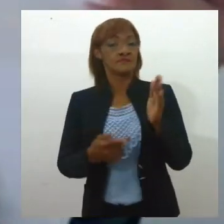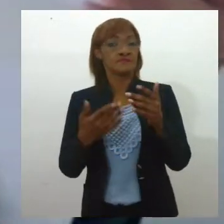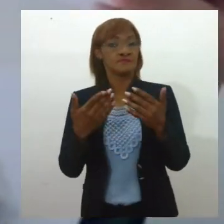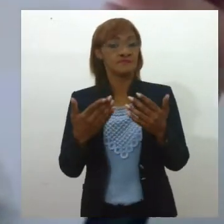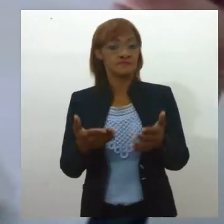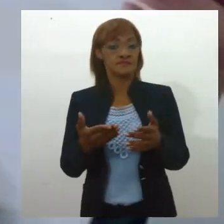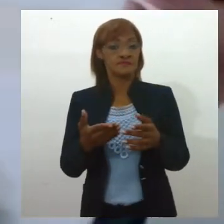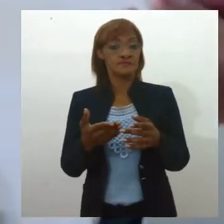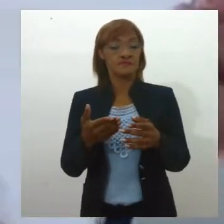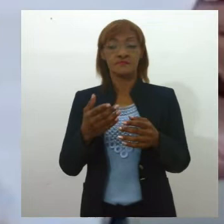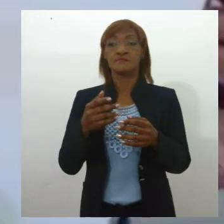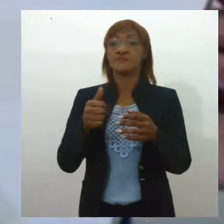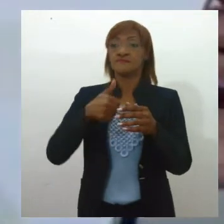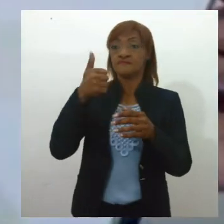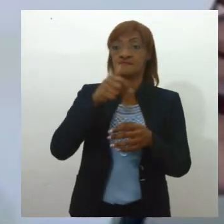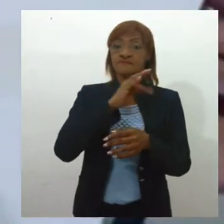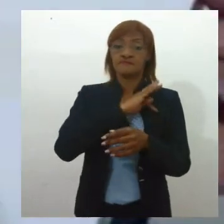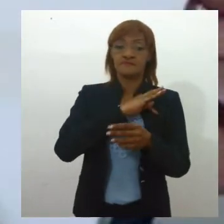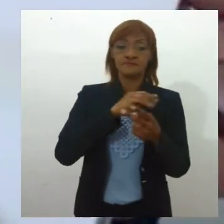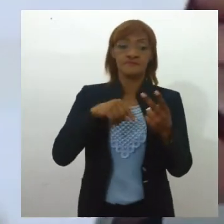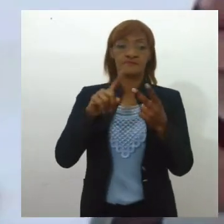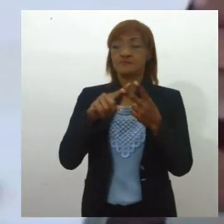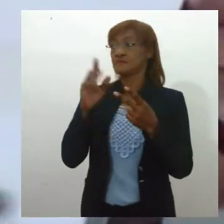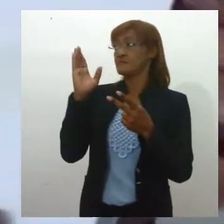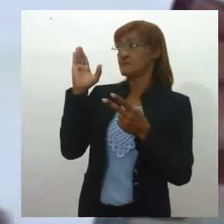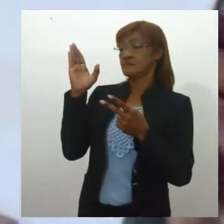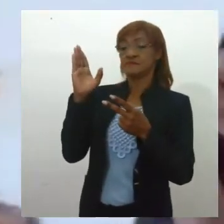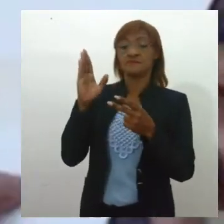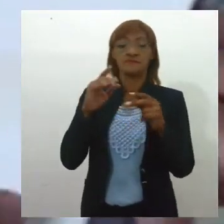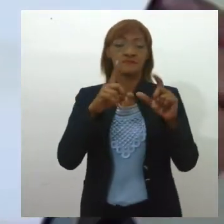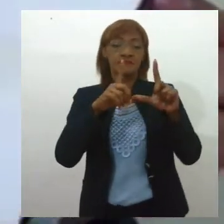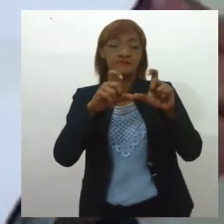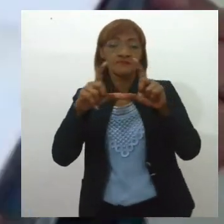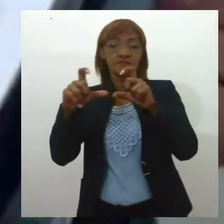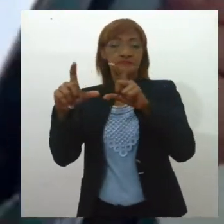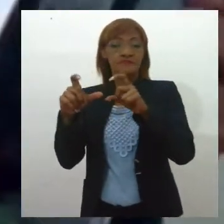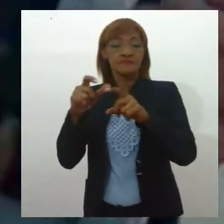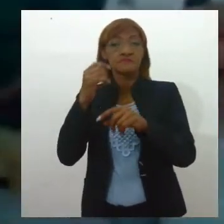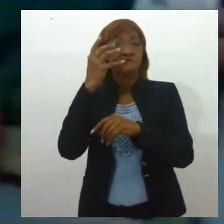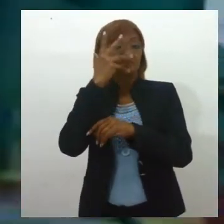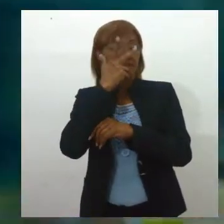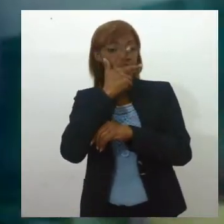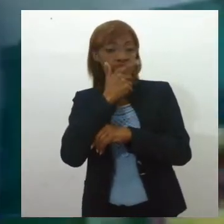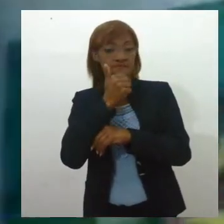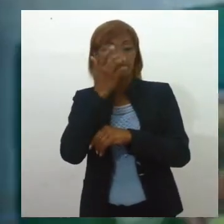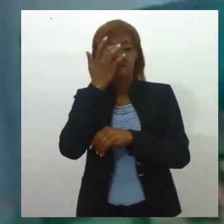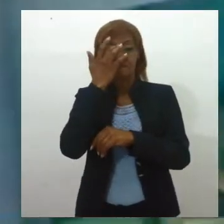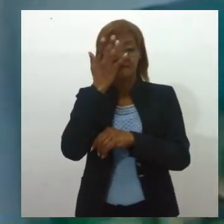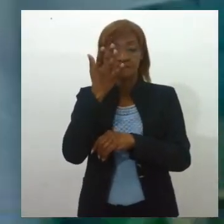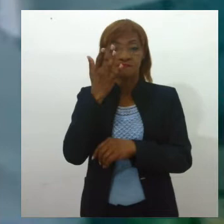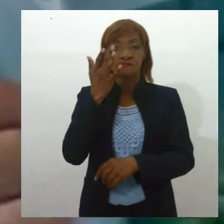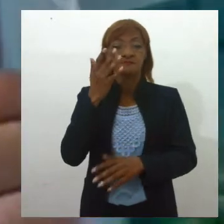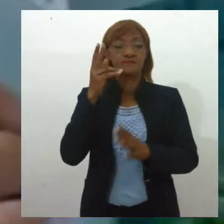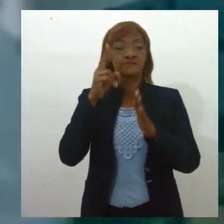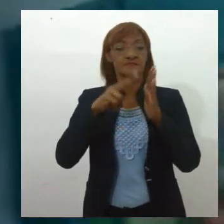esse livro é um livro de fotografias, muito bonito, muito fácil de ler, de